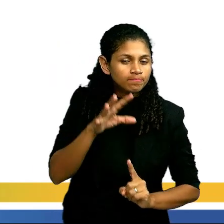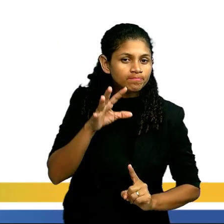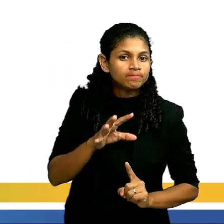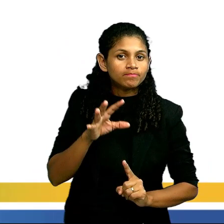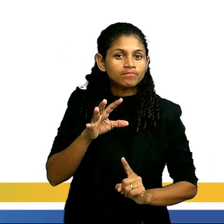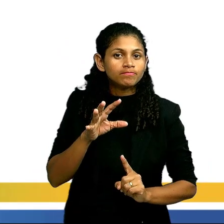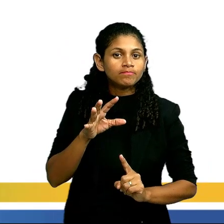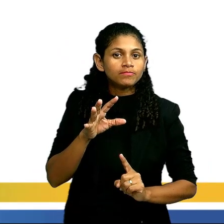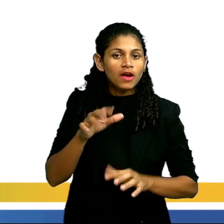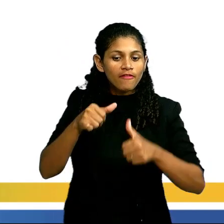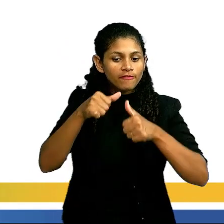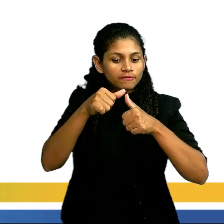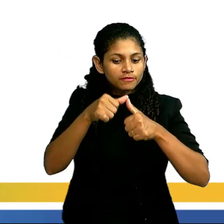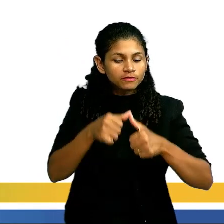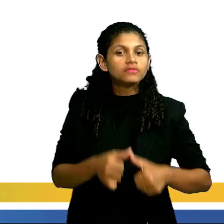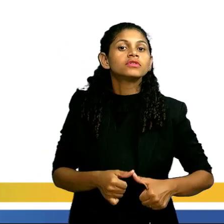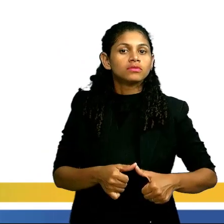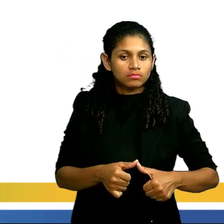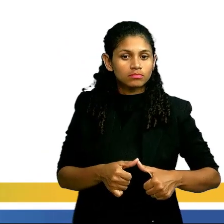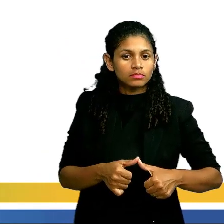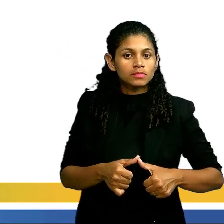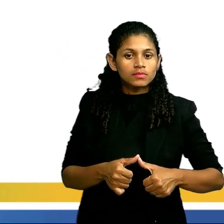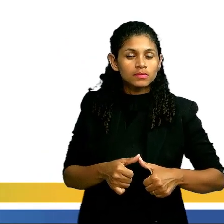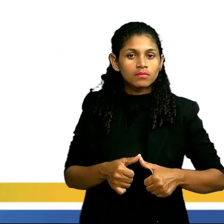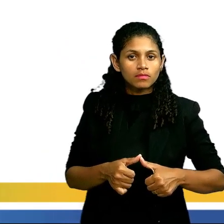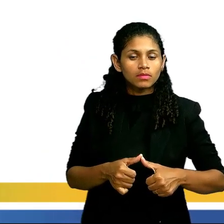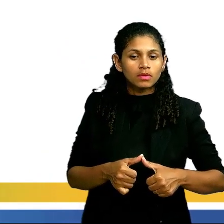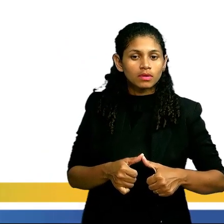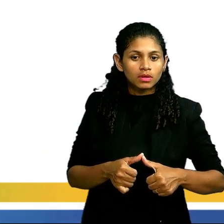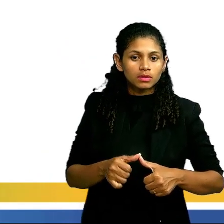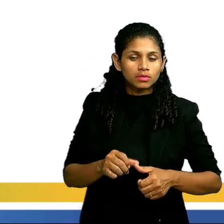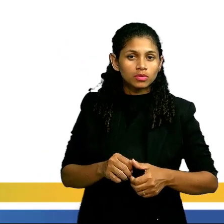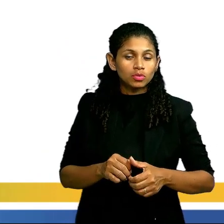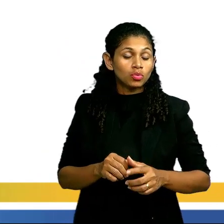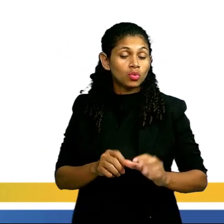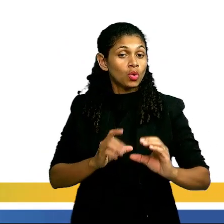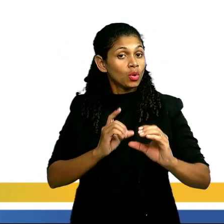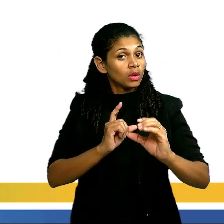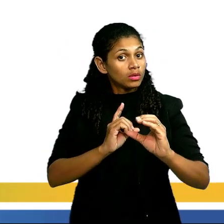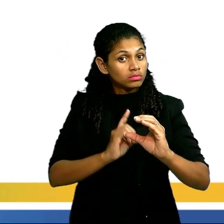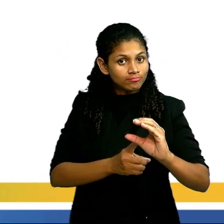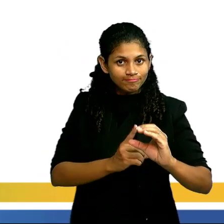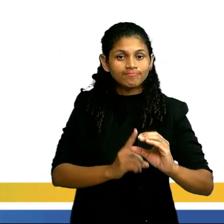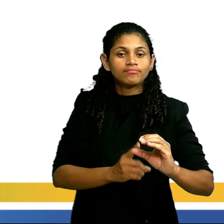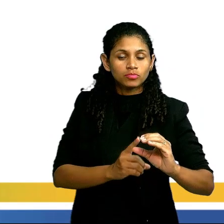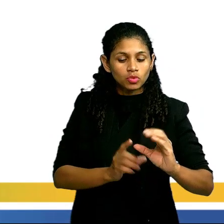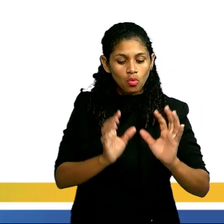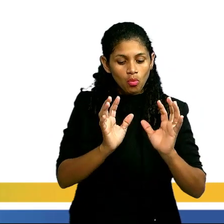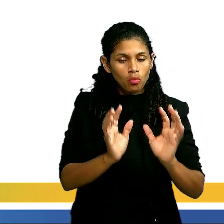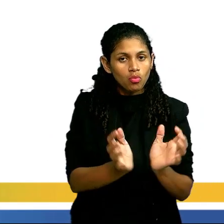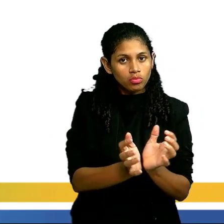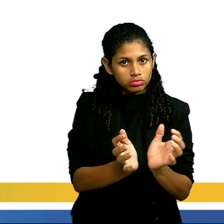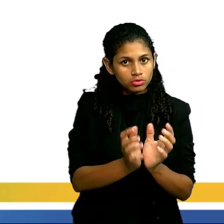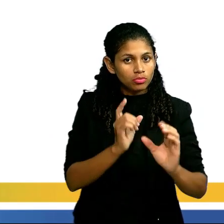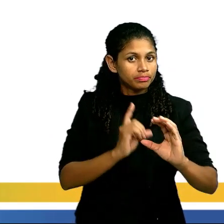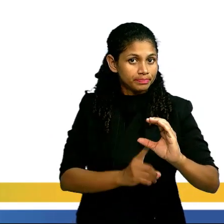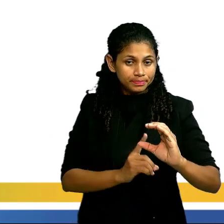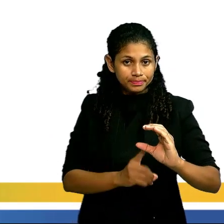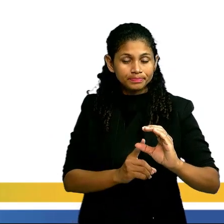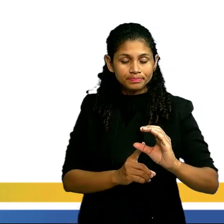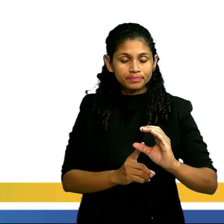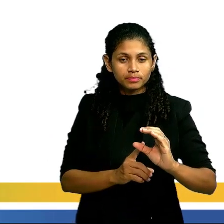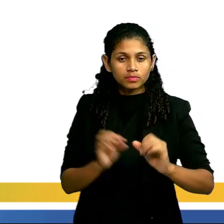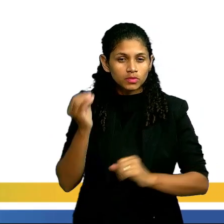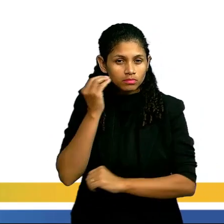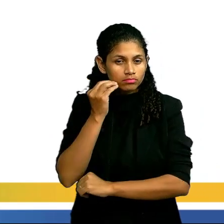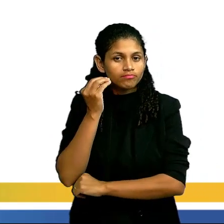bloco capitalista, que foi o que ele tentou fazer, né, com Cuba, né, que os Estados Unidos tentaram fazer com a ilha de Cuba, que logo